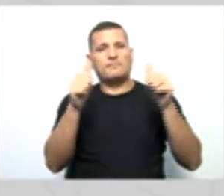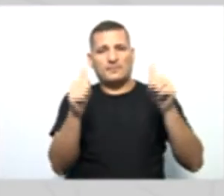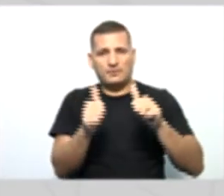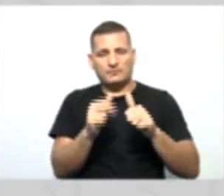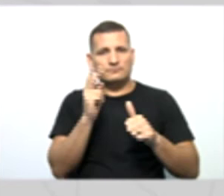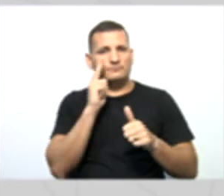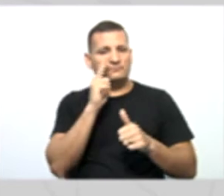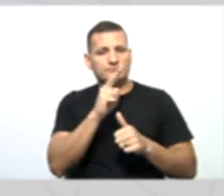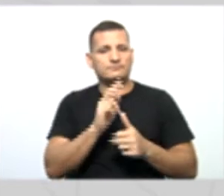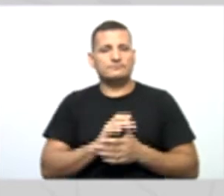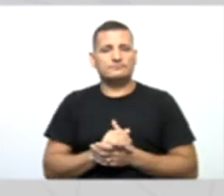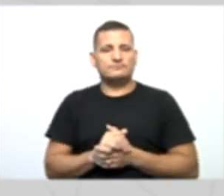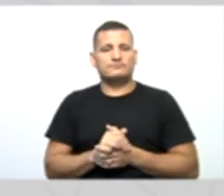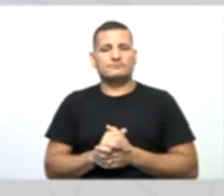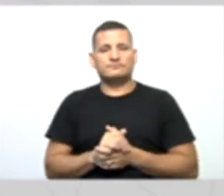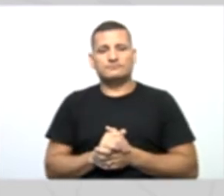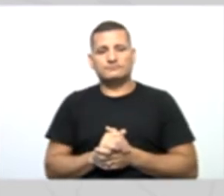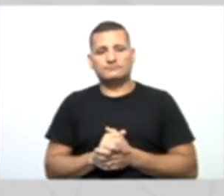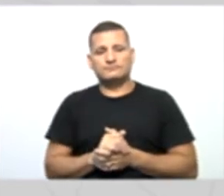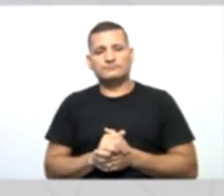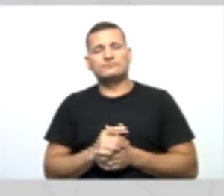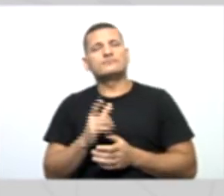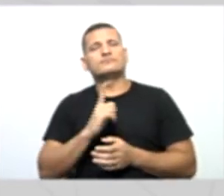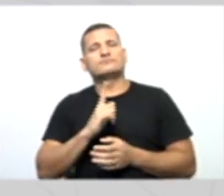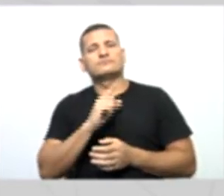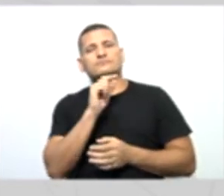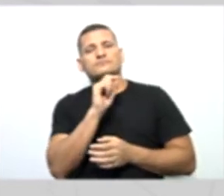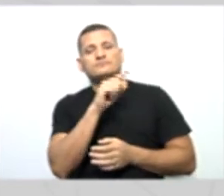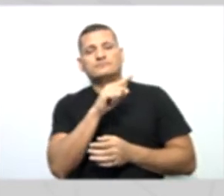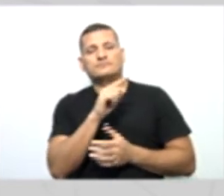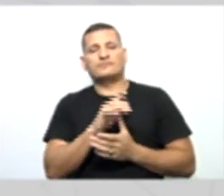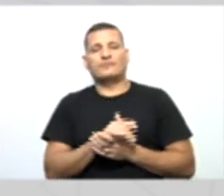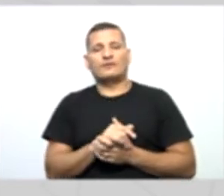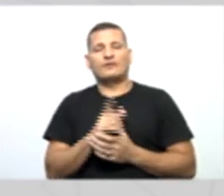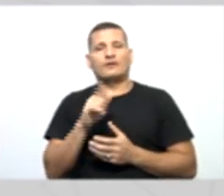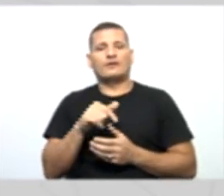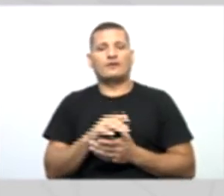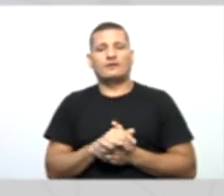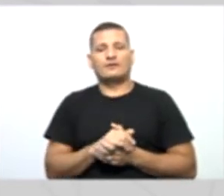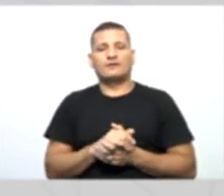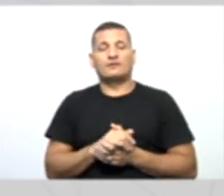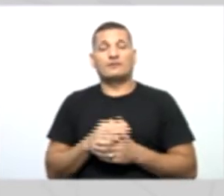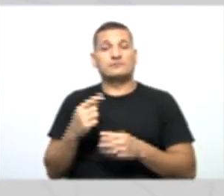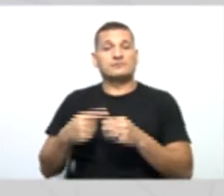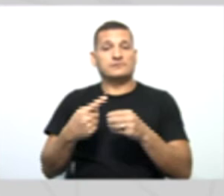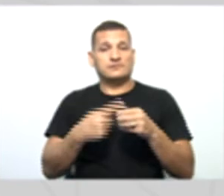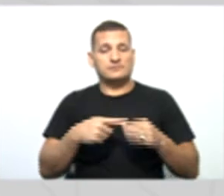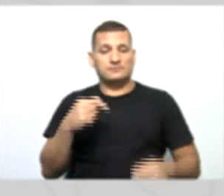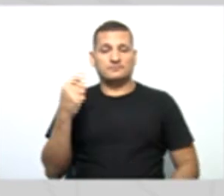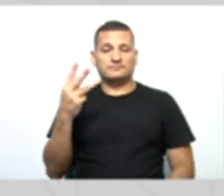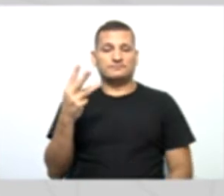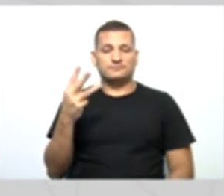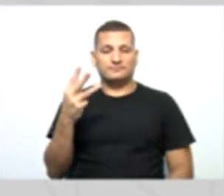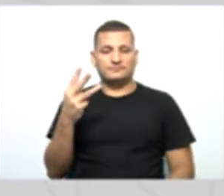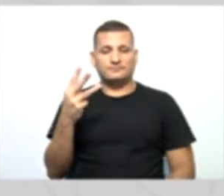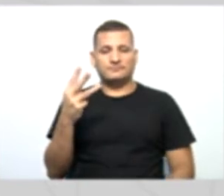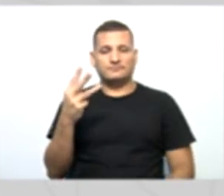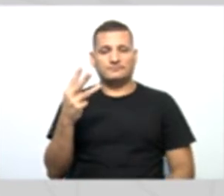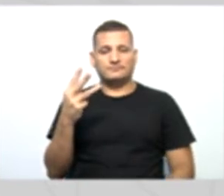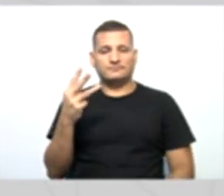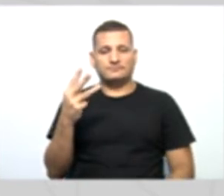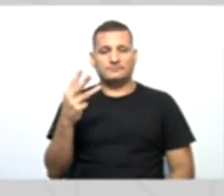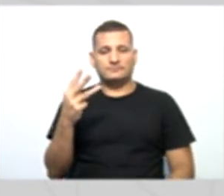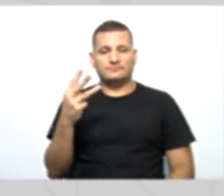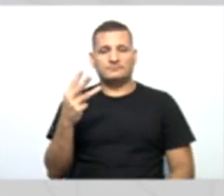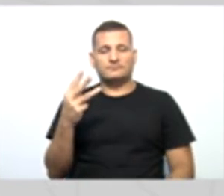terceira região, a gente tem um arranjo produtivo local que é composto por 3 municípios. Olha, a região já está menorzinha.